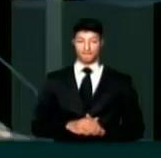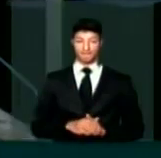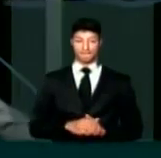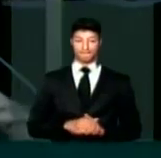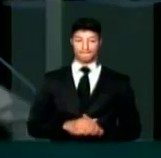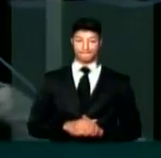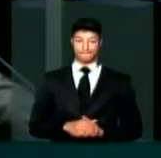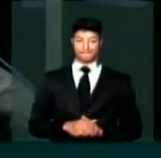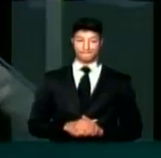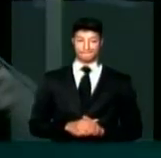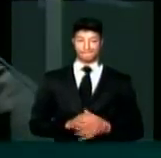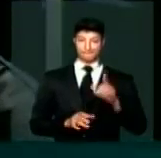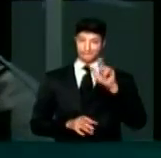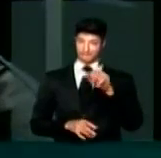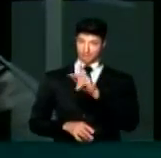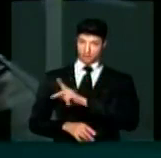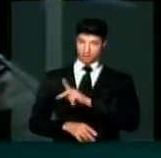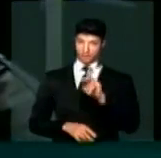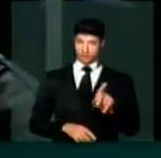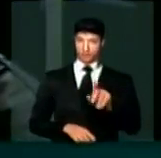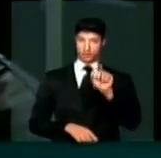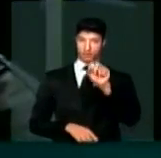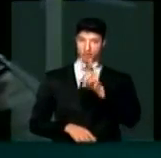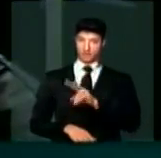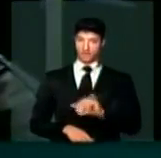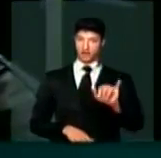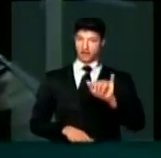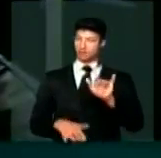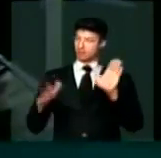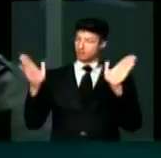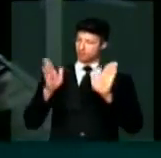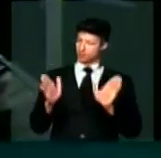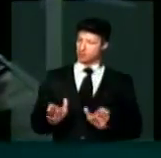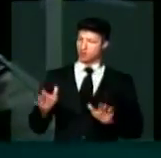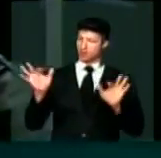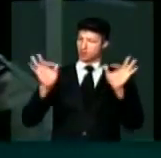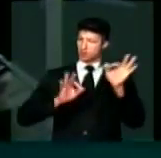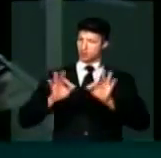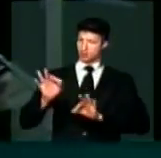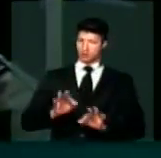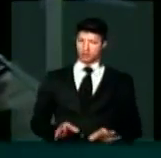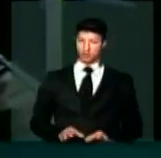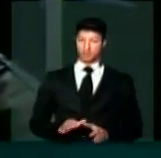É o professor que vai moldando